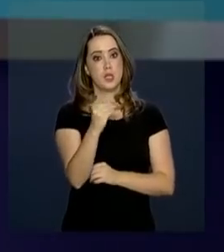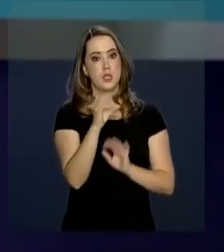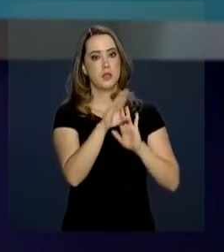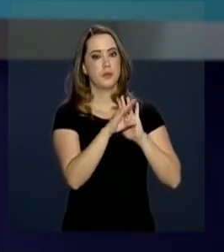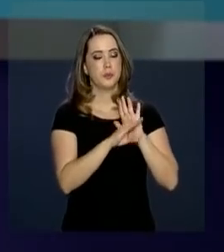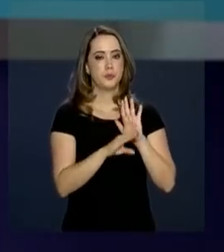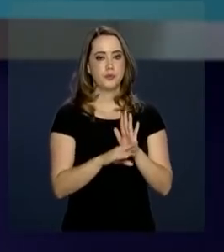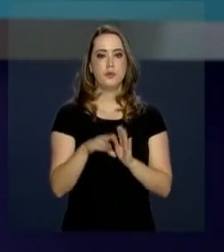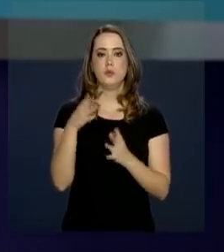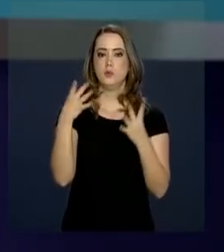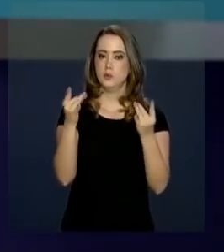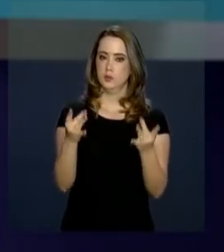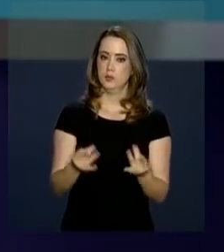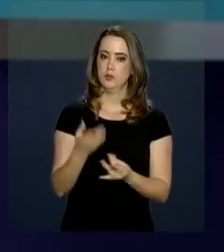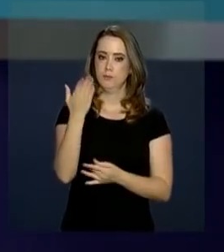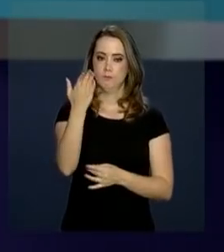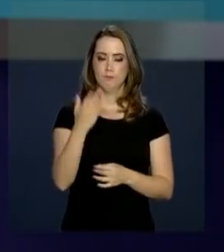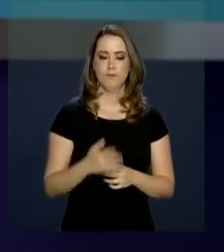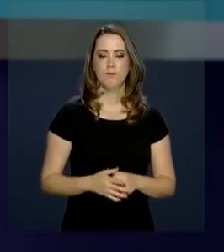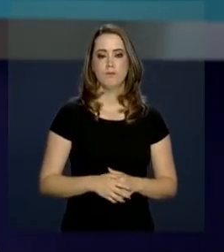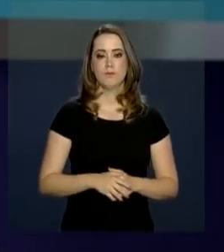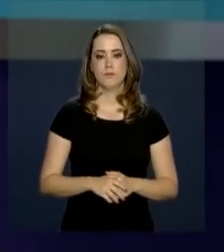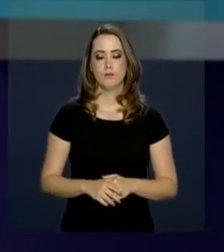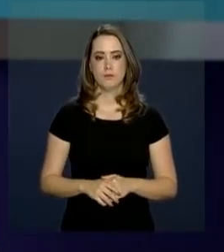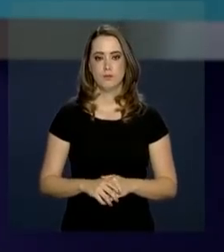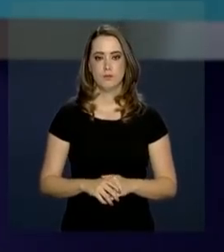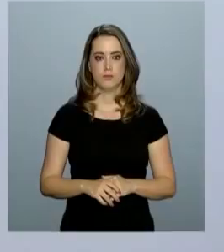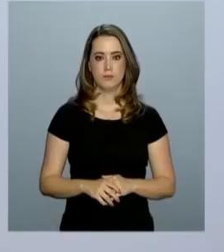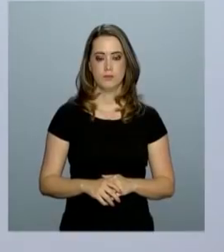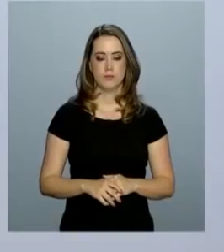Ricardo Ferraz conta pra gente quem pode participar.